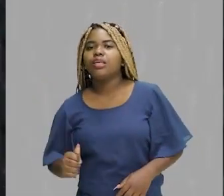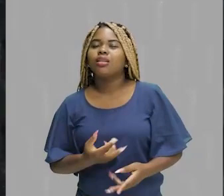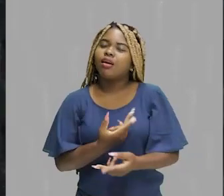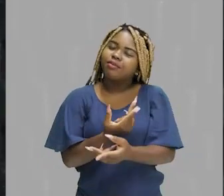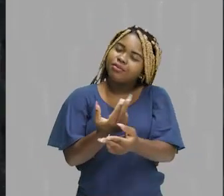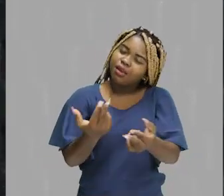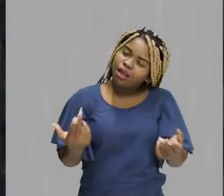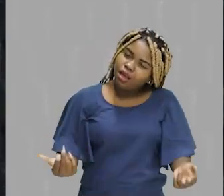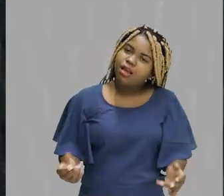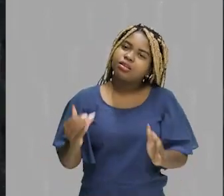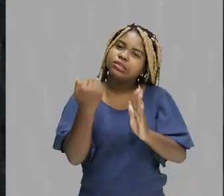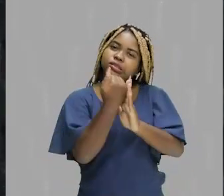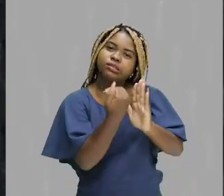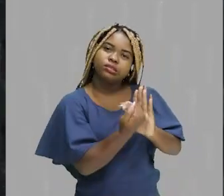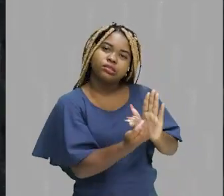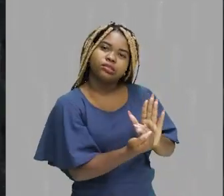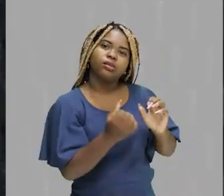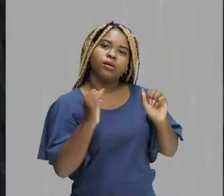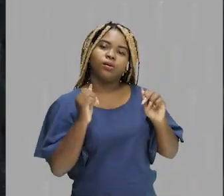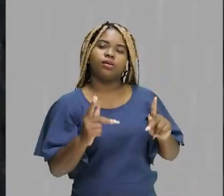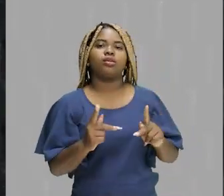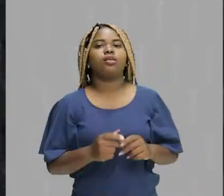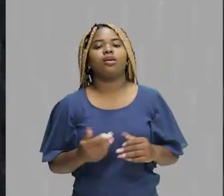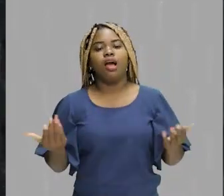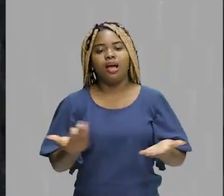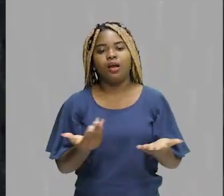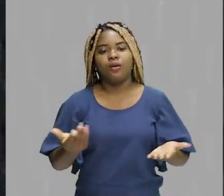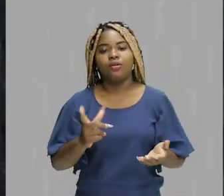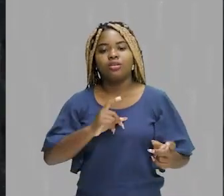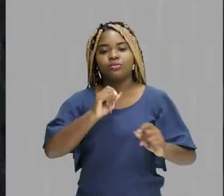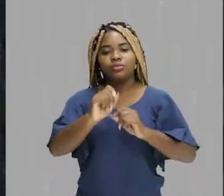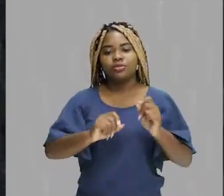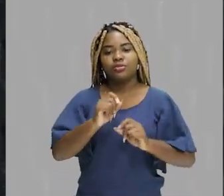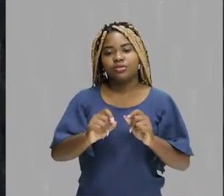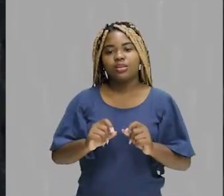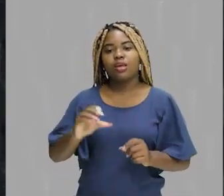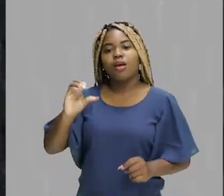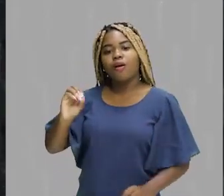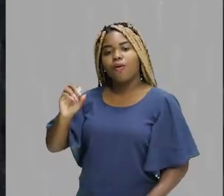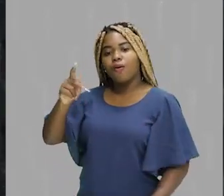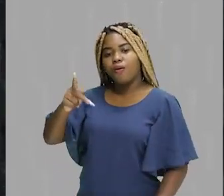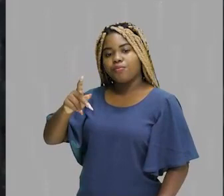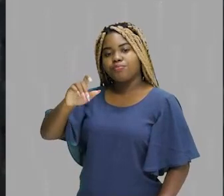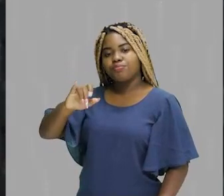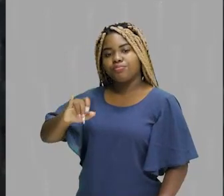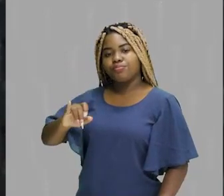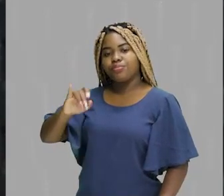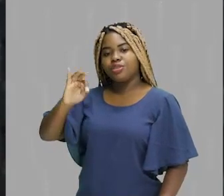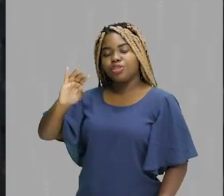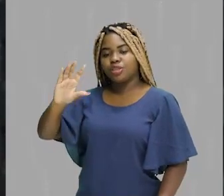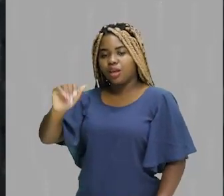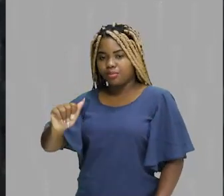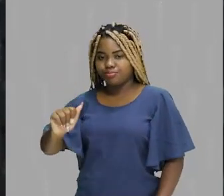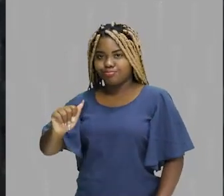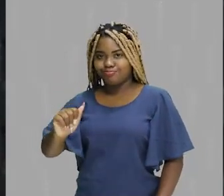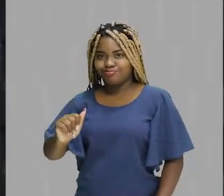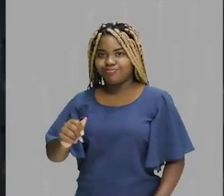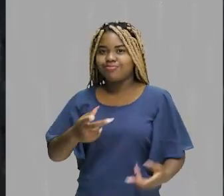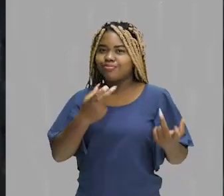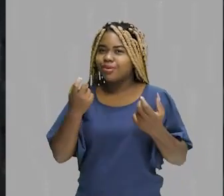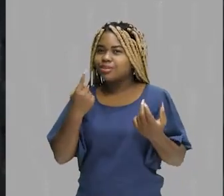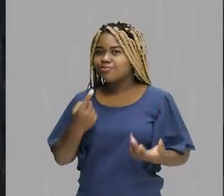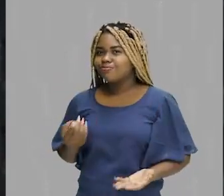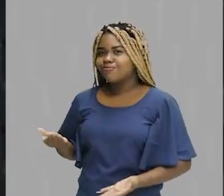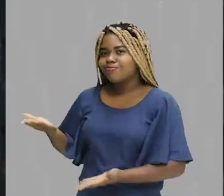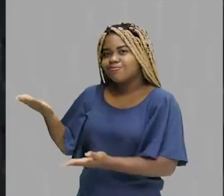vamos iniciar a isomeria espacial do tipo óptica. Então, olha só aqui na tela. Então, nós vamos falar sobre